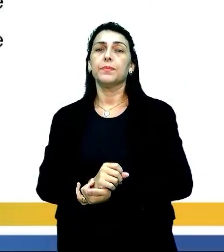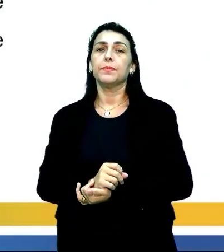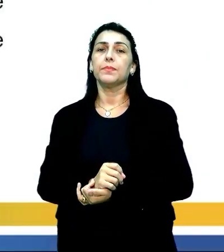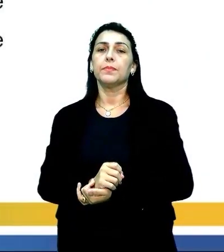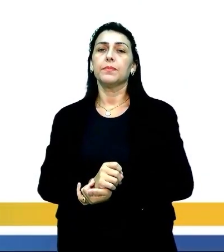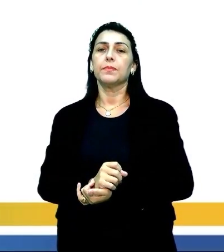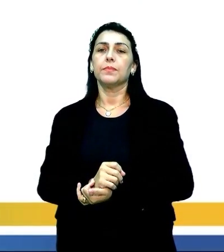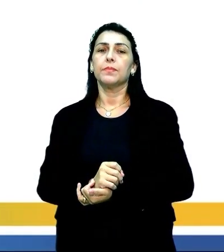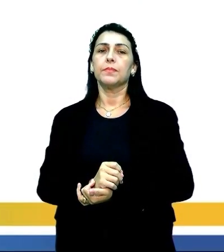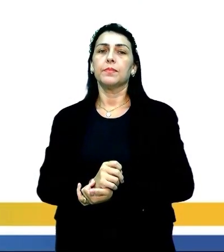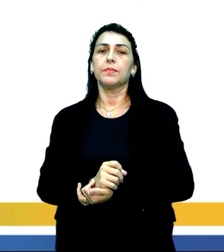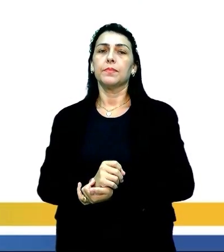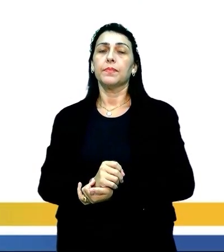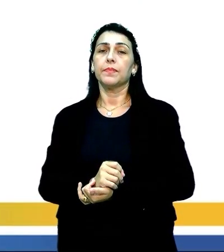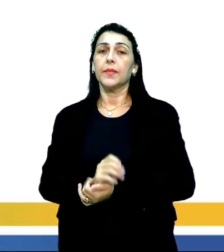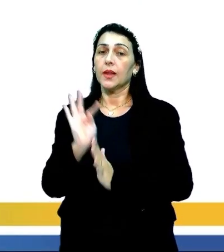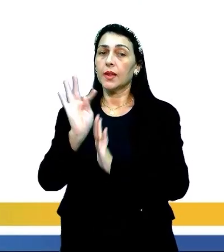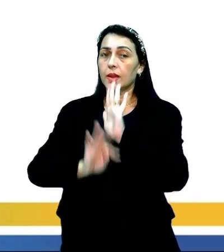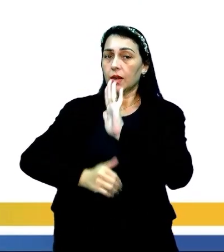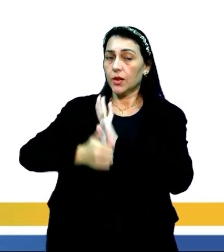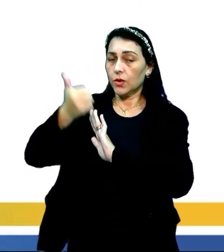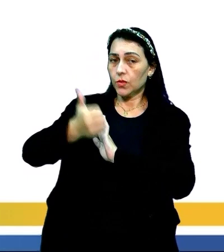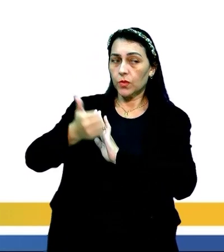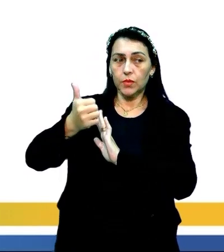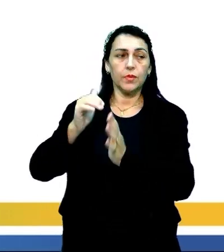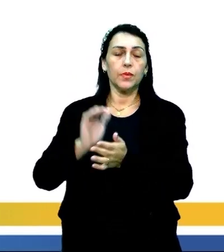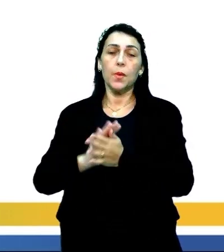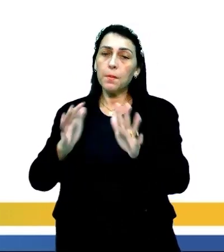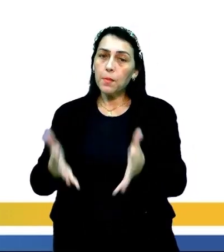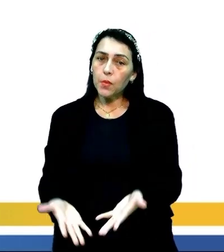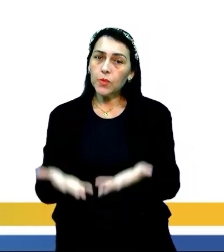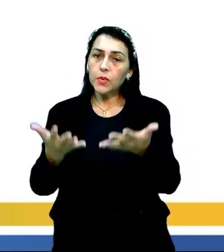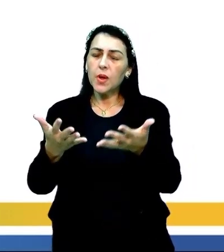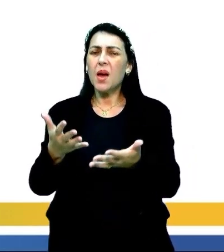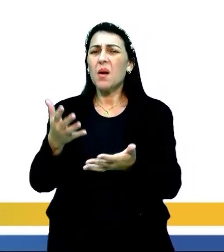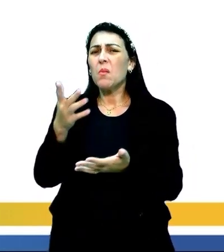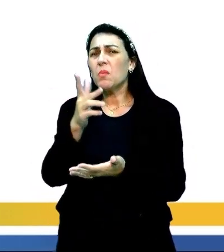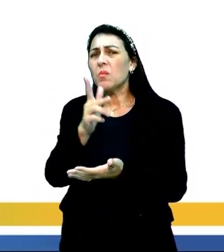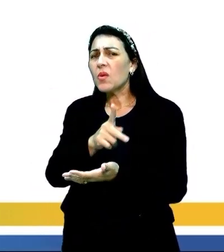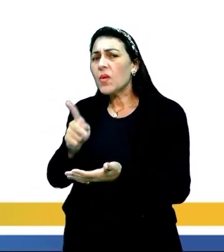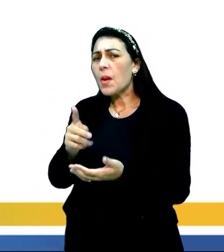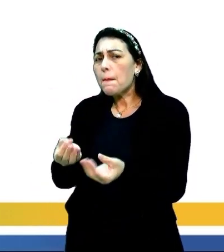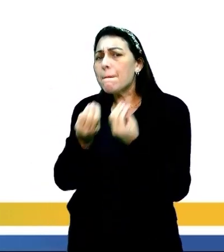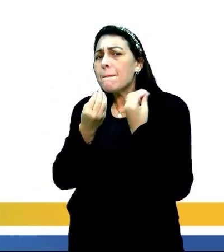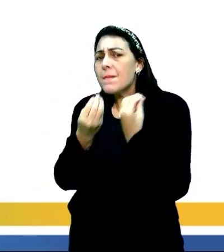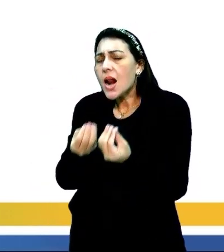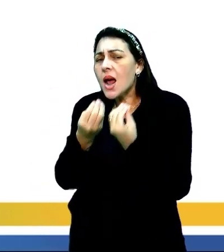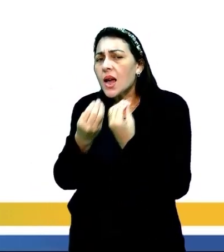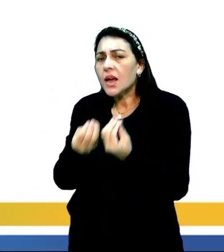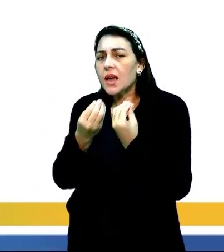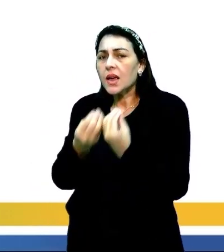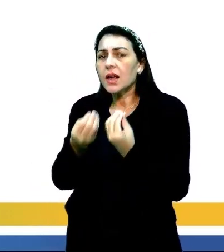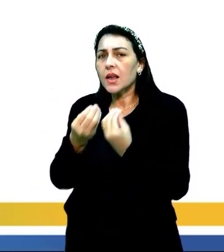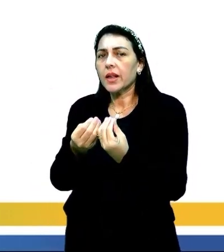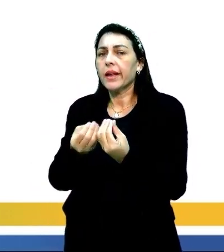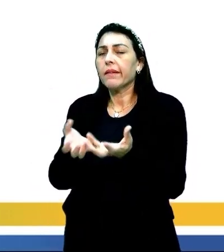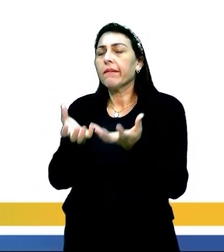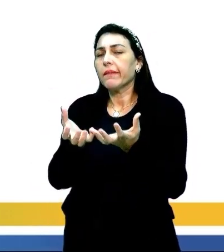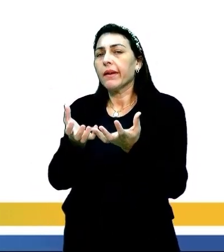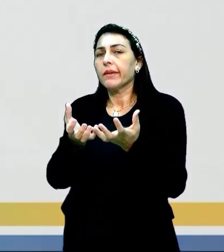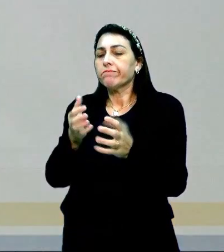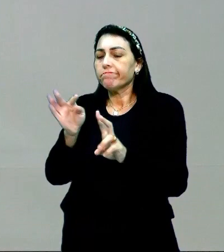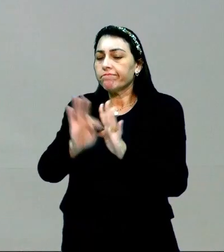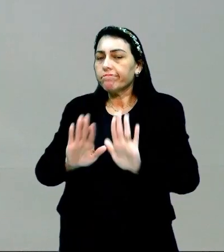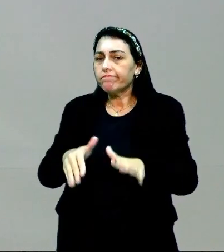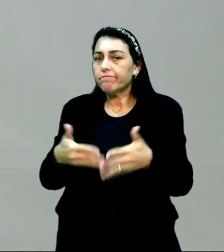lá. E aí nós temos os textos motivadores. Professora, para que eu quero os textos motivadores?